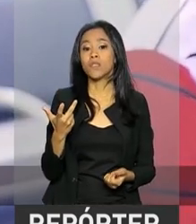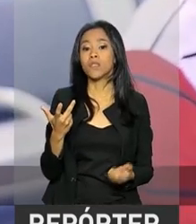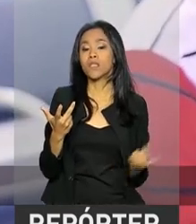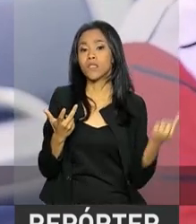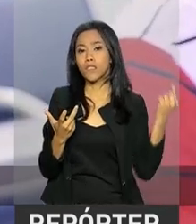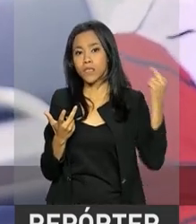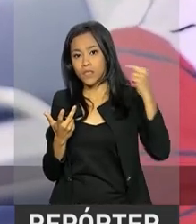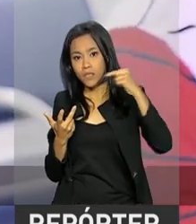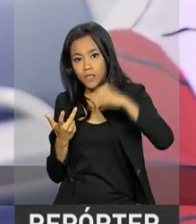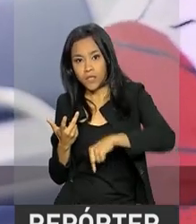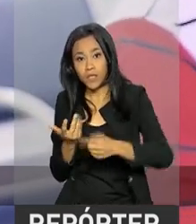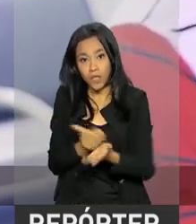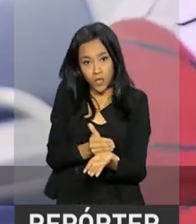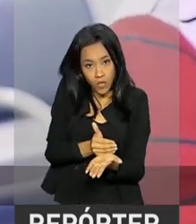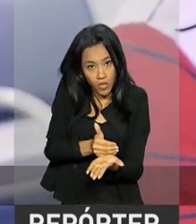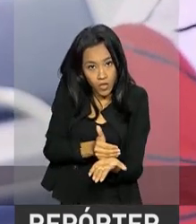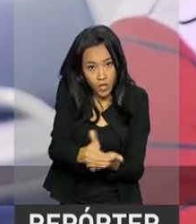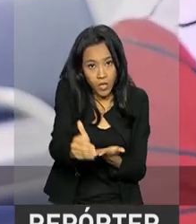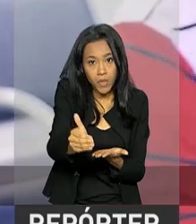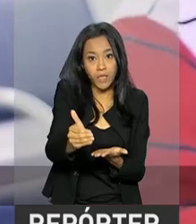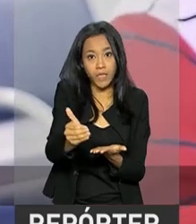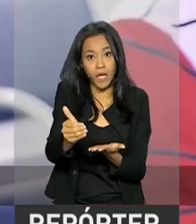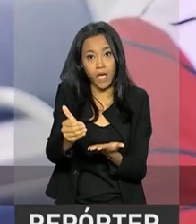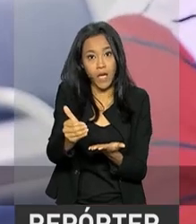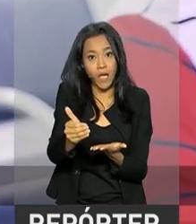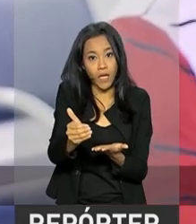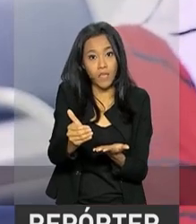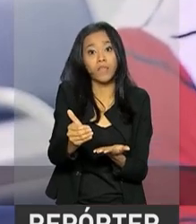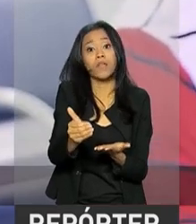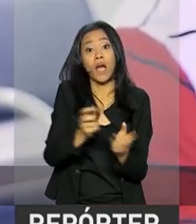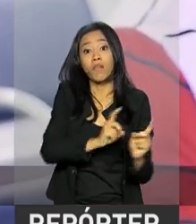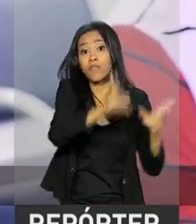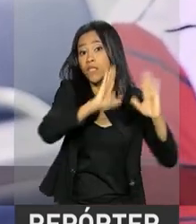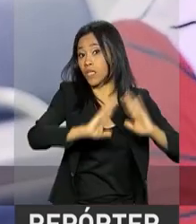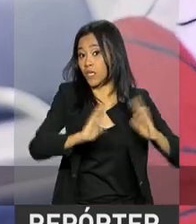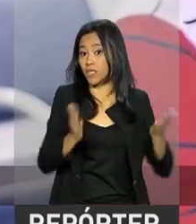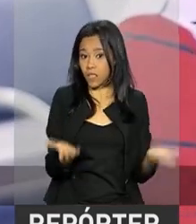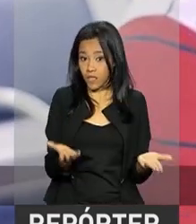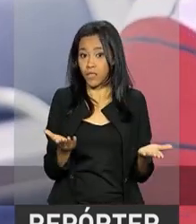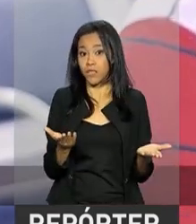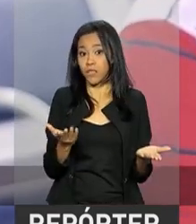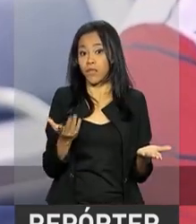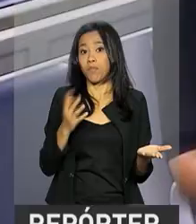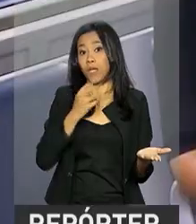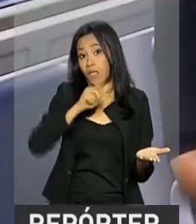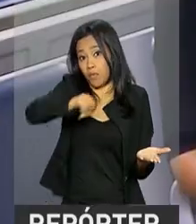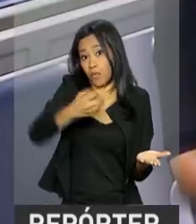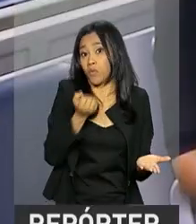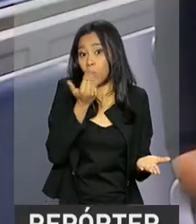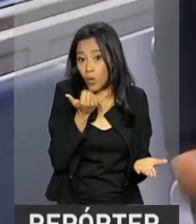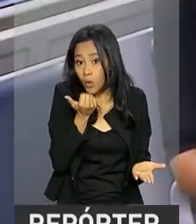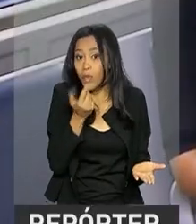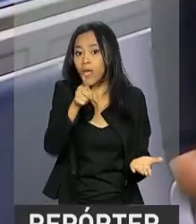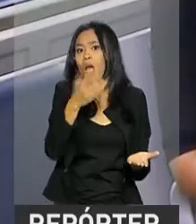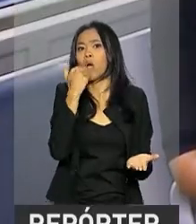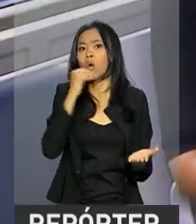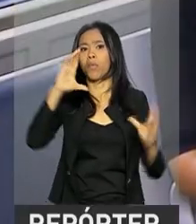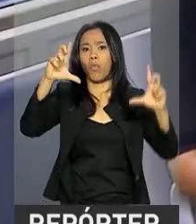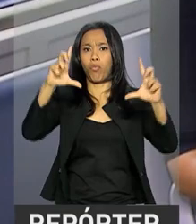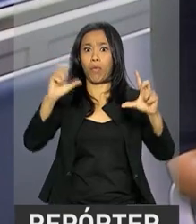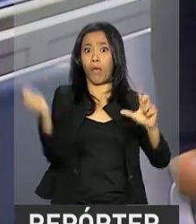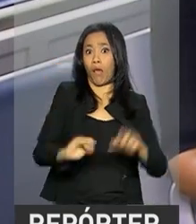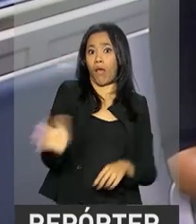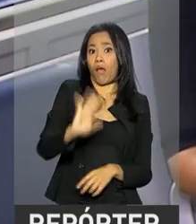que começar a vender coisas na casa que nunca havia feito para poder comer. Com a comida cada vez mais